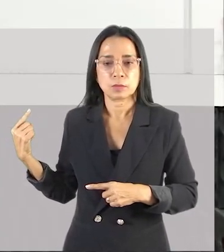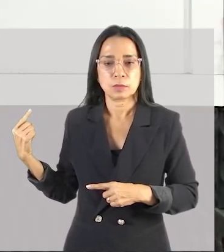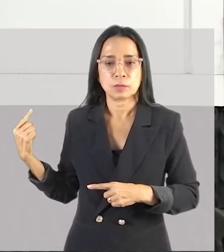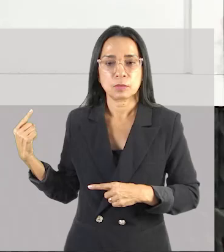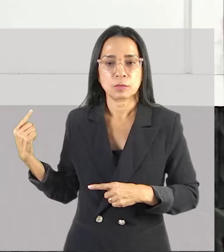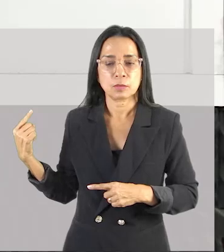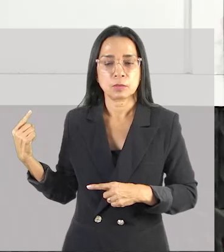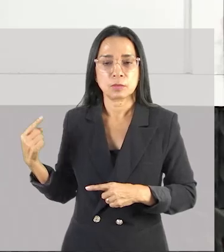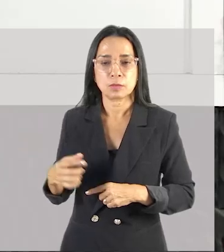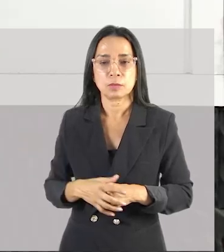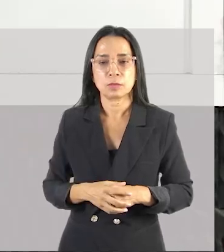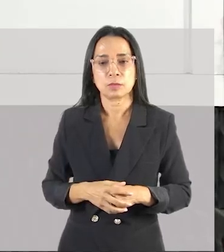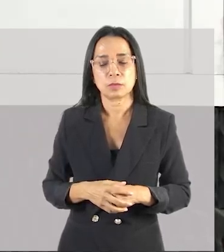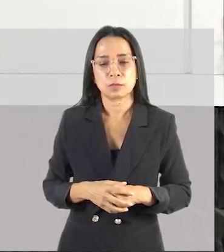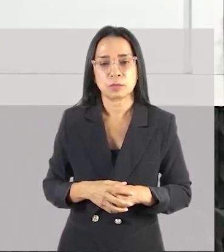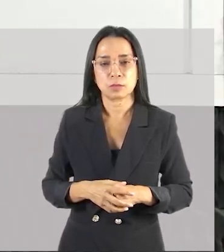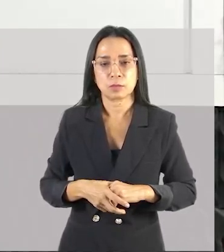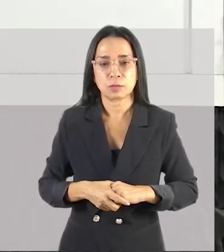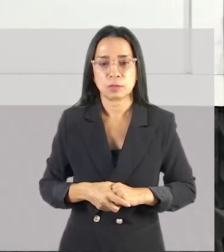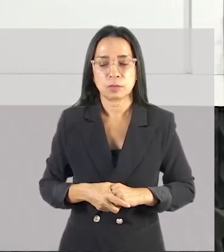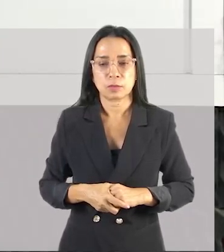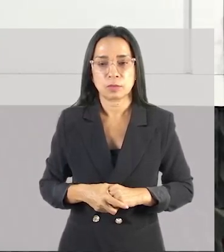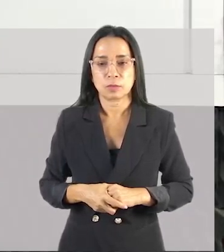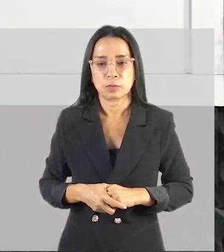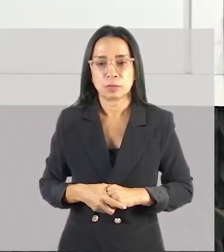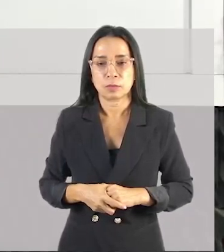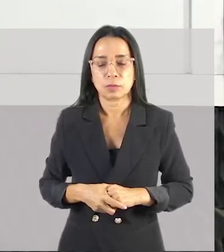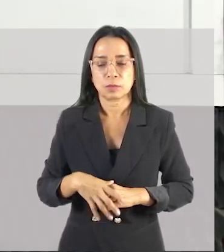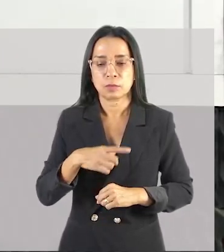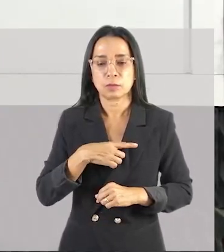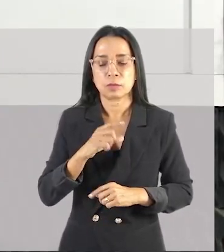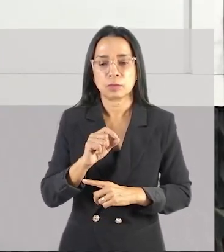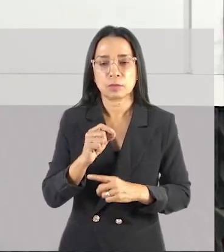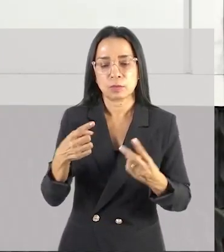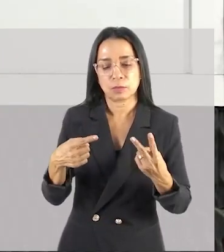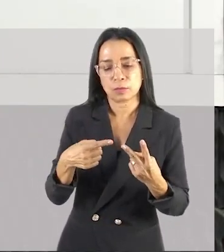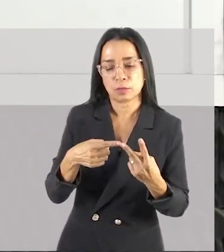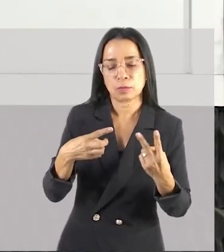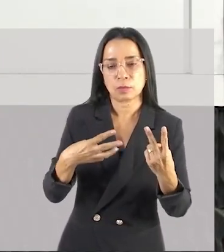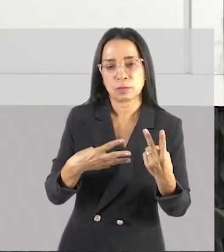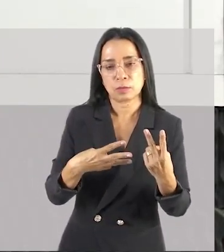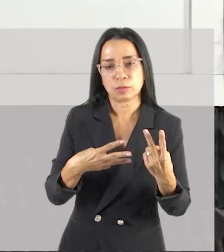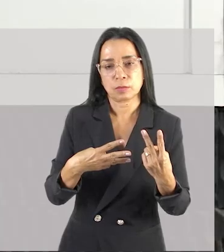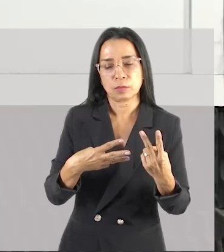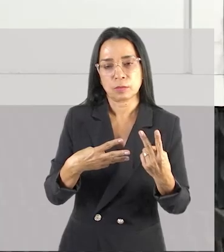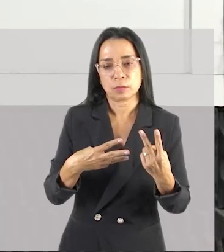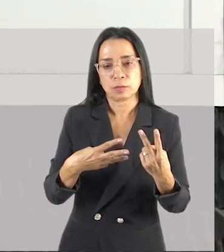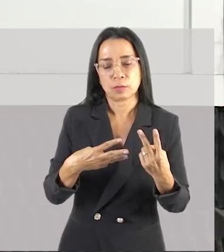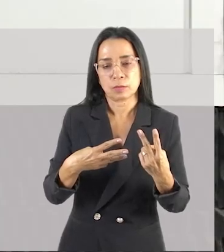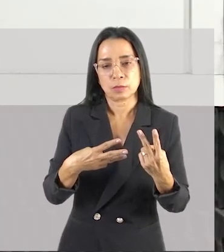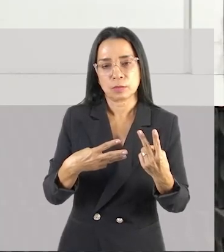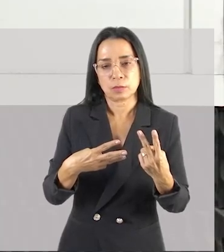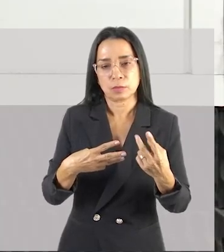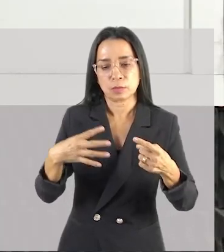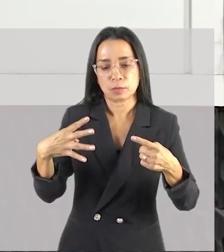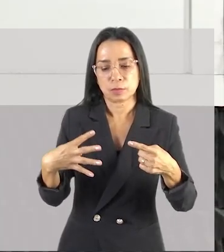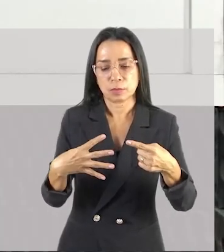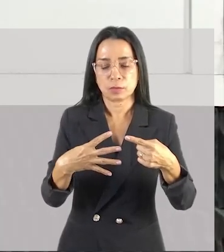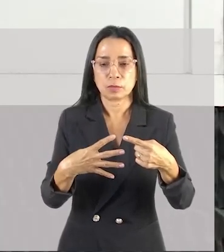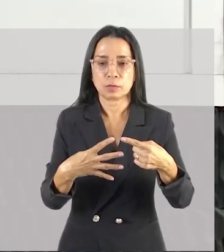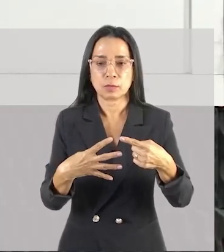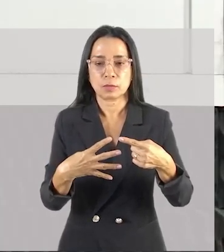com denominador. Certo? Aí nós vamos ter raiz de 3 sobre